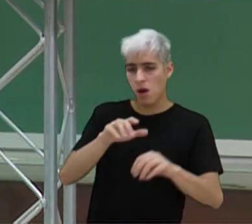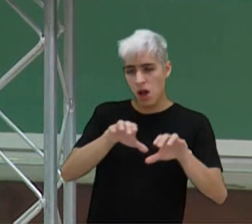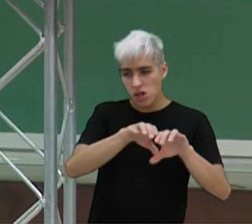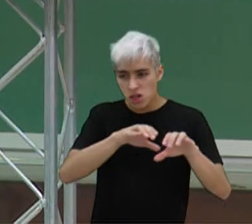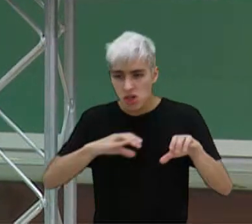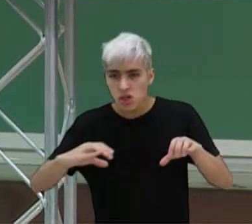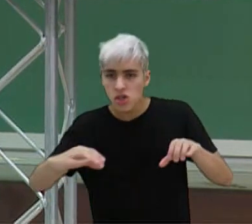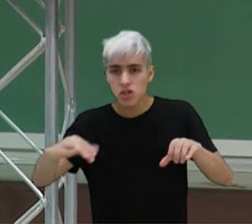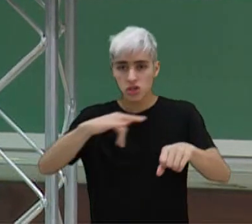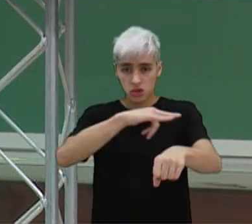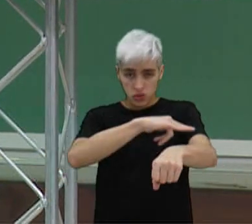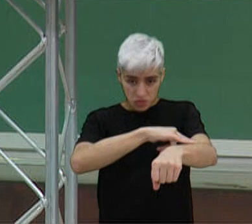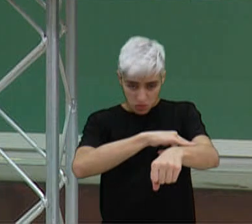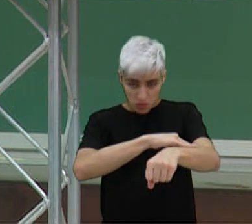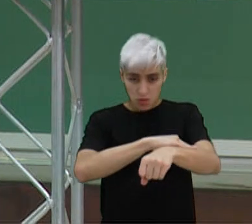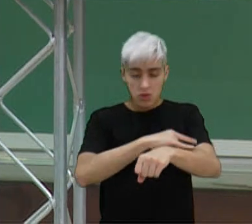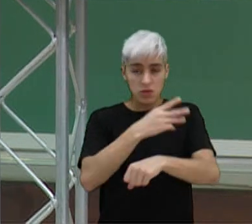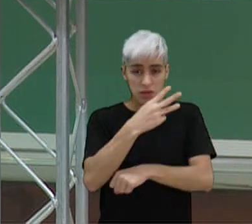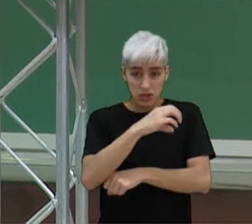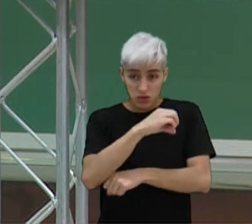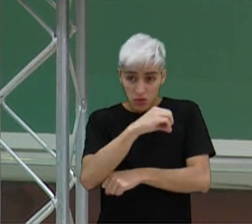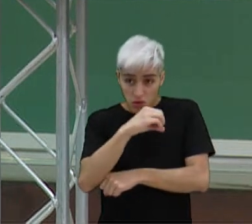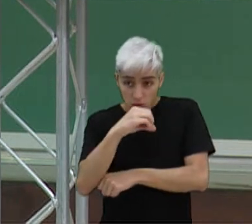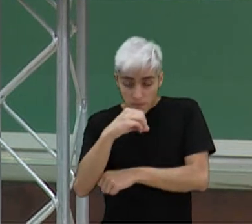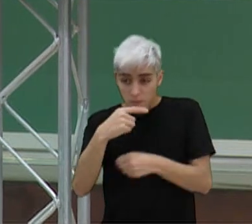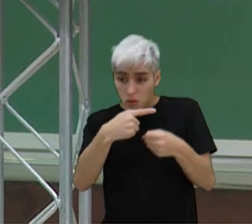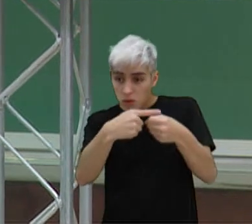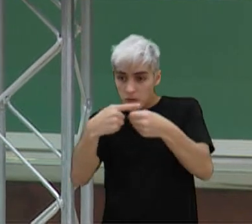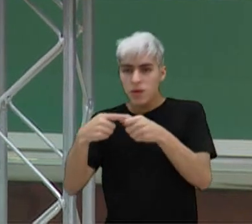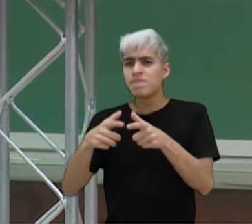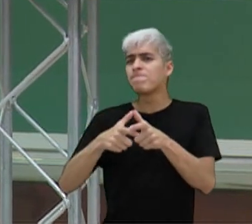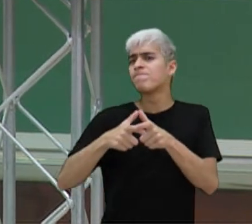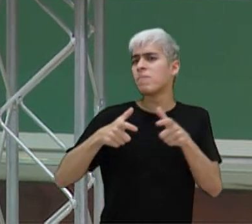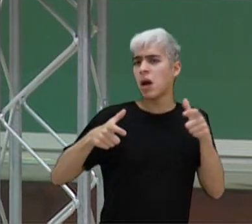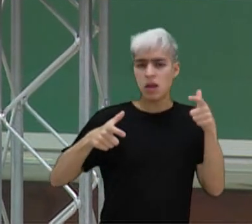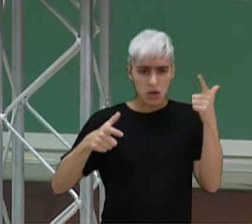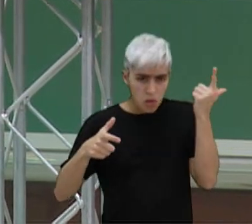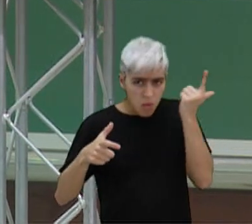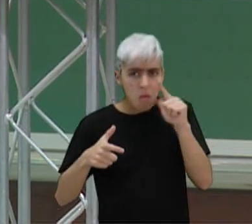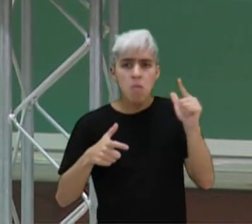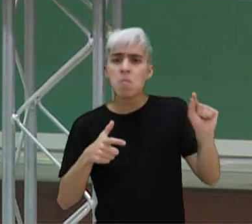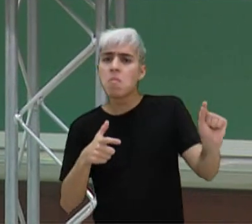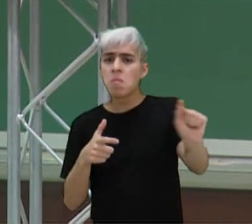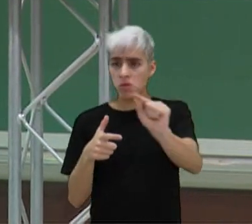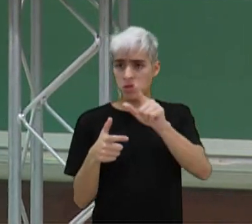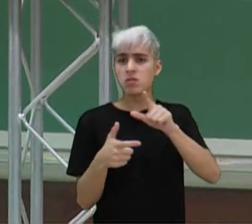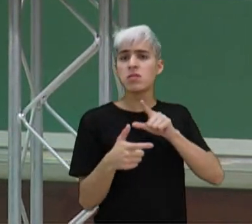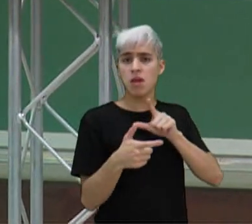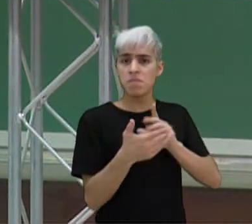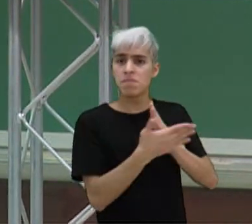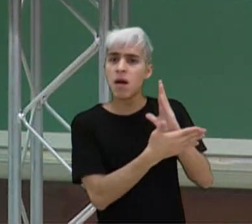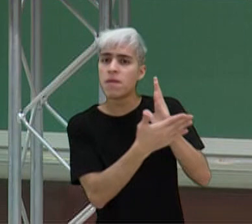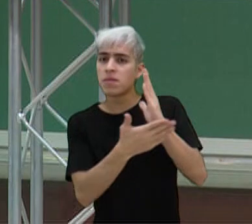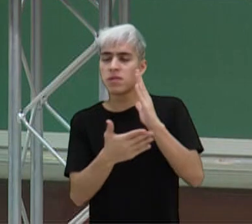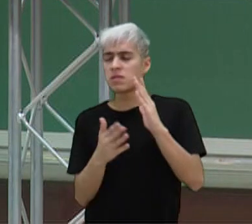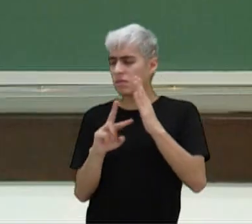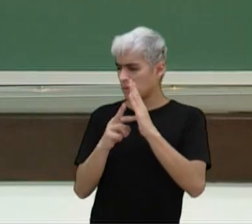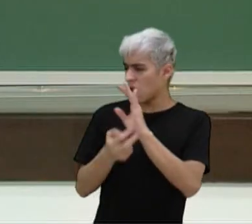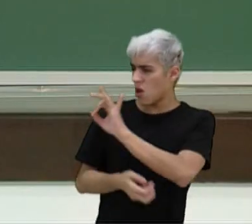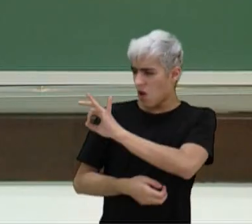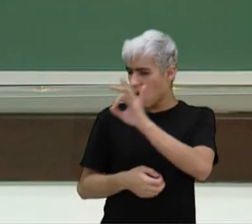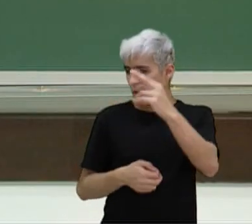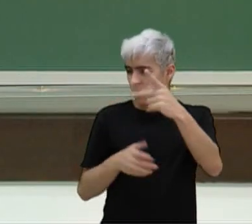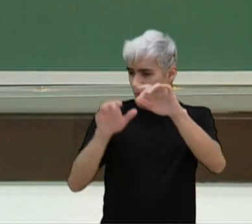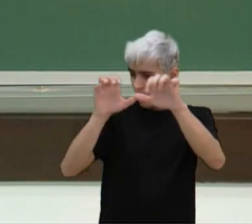dos seus 399 municípios, ele alcança grande parte desses municípios. Ah, então quer dizer que ele está ótimo na